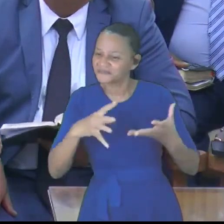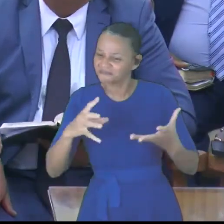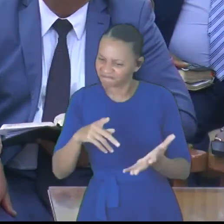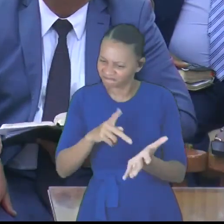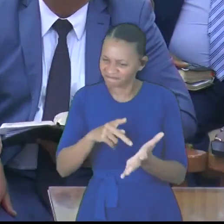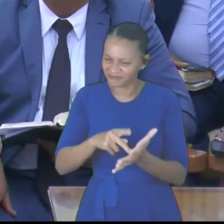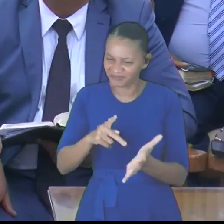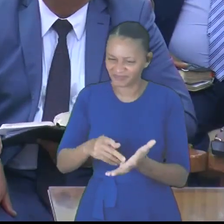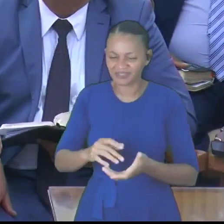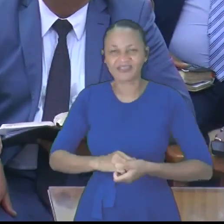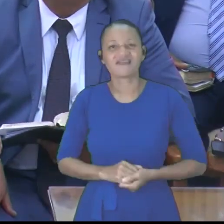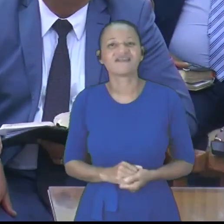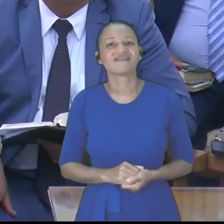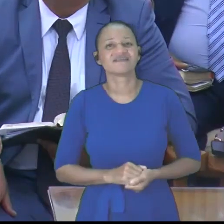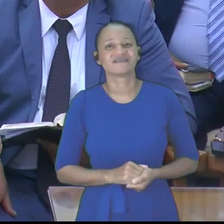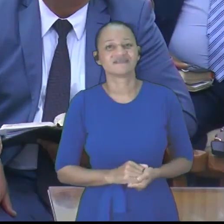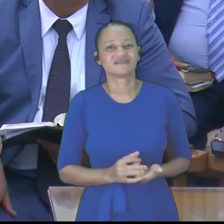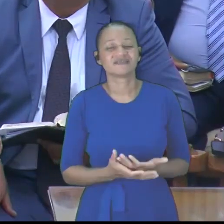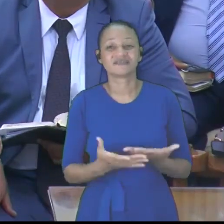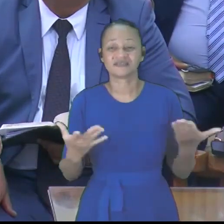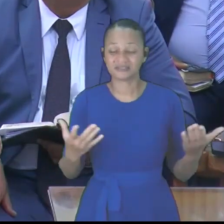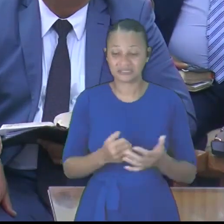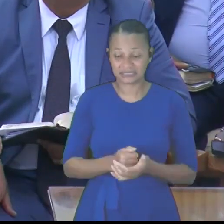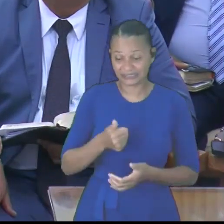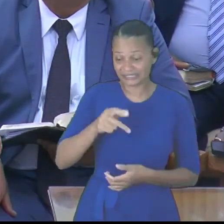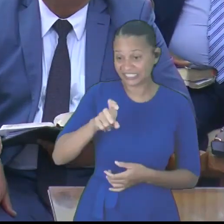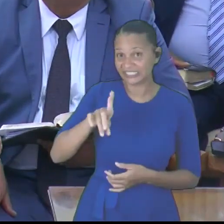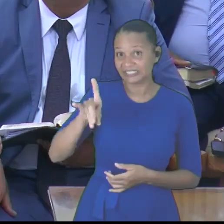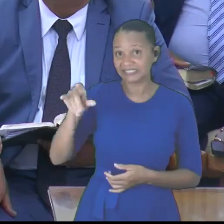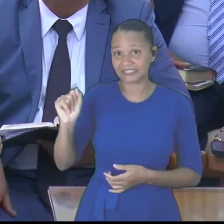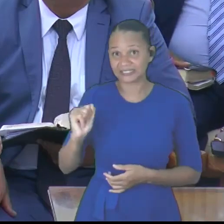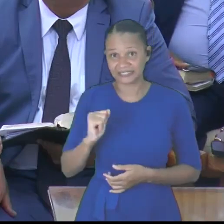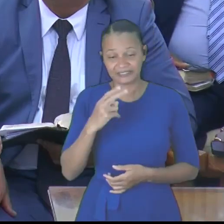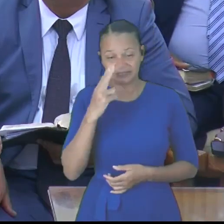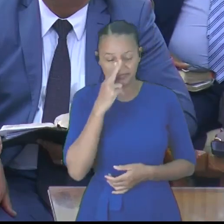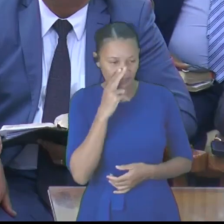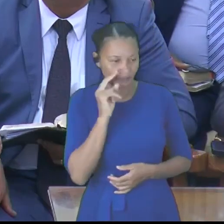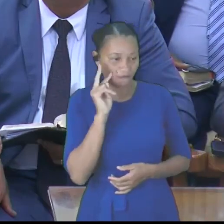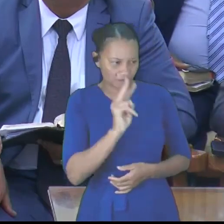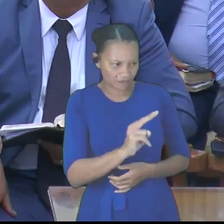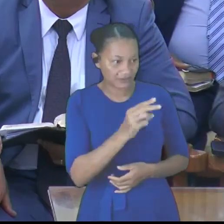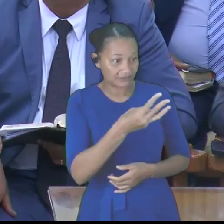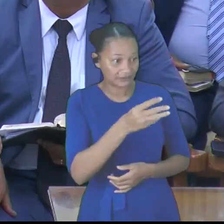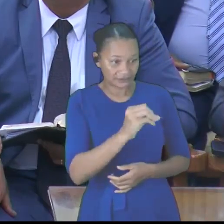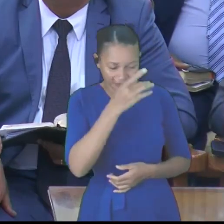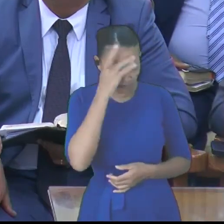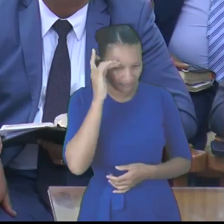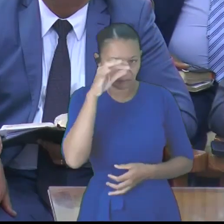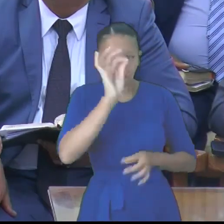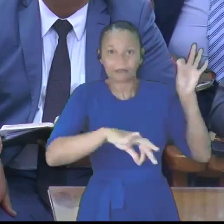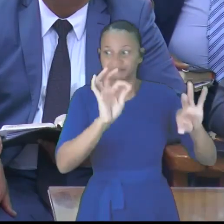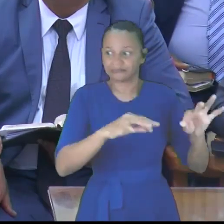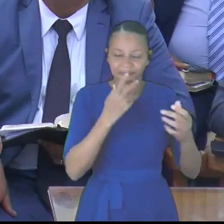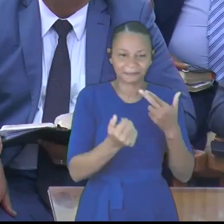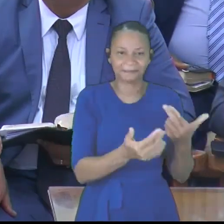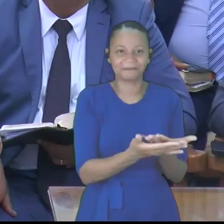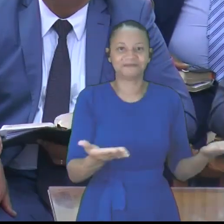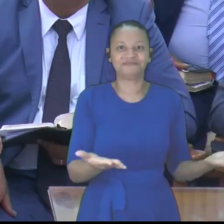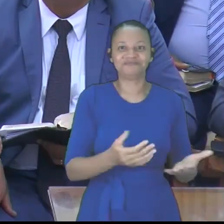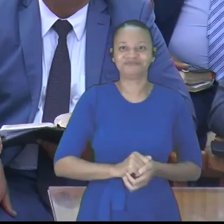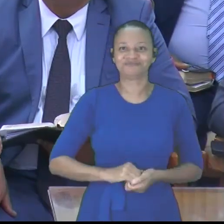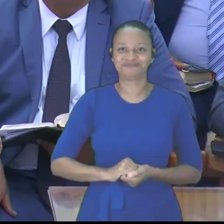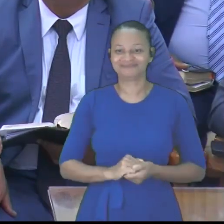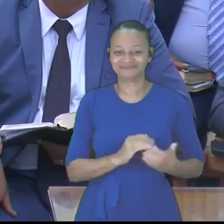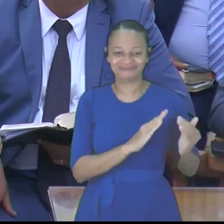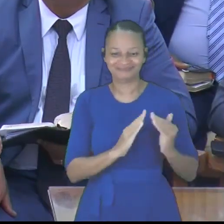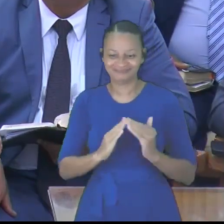verdadeiro. Com 15 dias de crente, eu vi o Senhor batizar 30 pessoas com o Espírito Santo no meio da rua. E curar um vizinho da